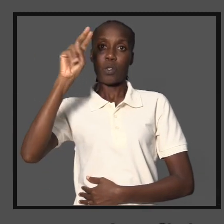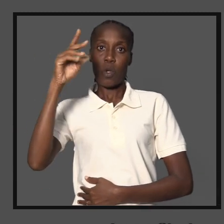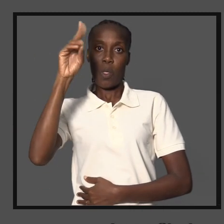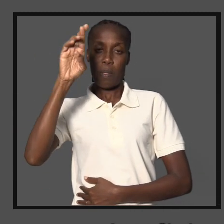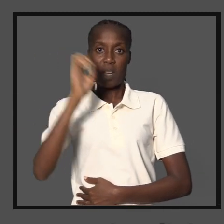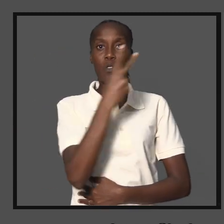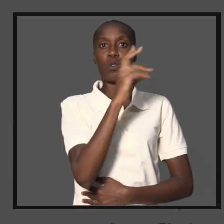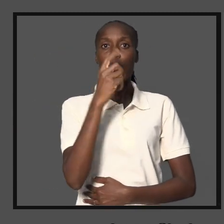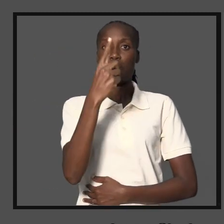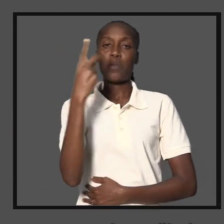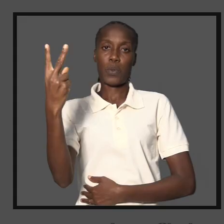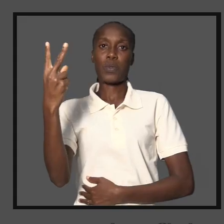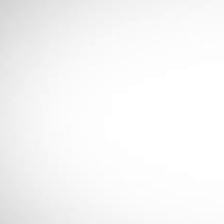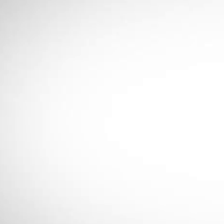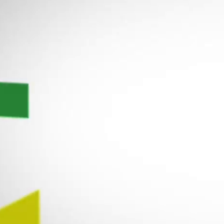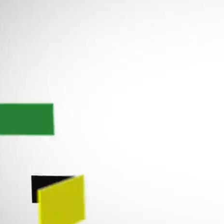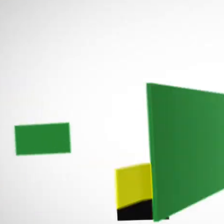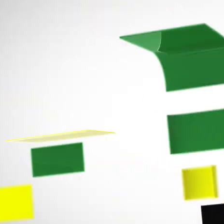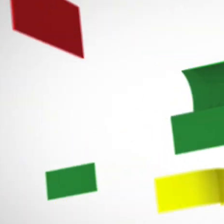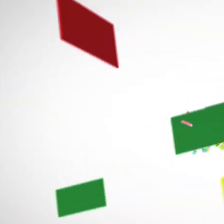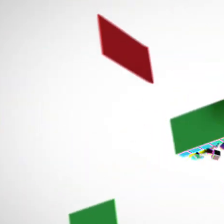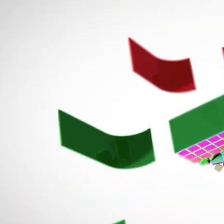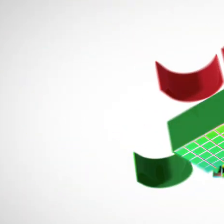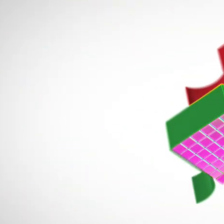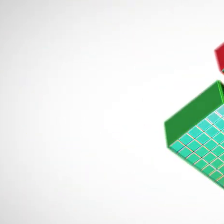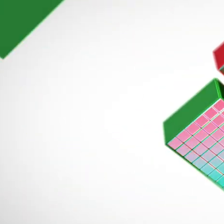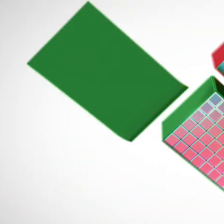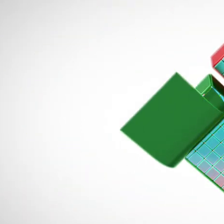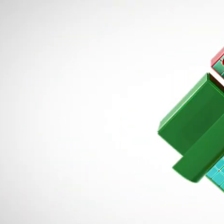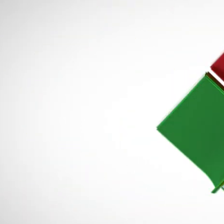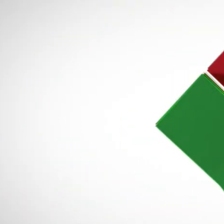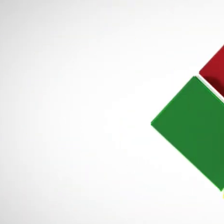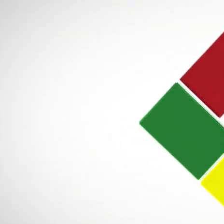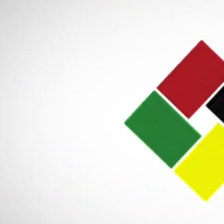Música Música Música Música